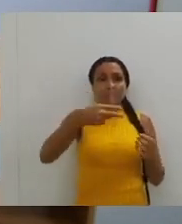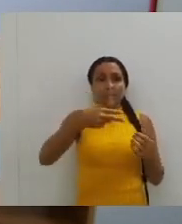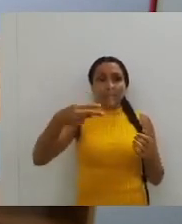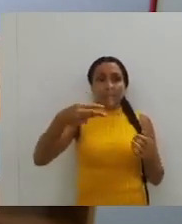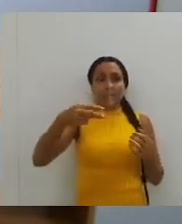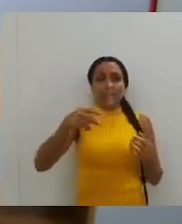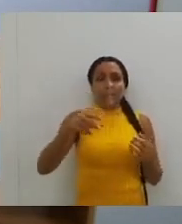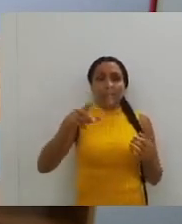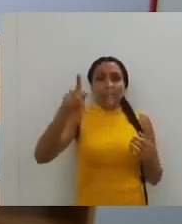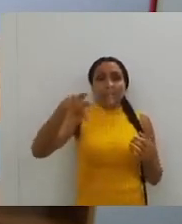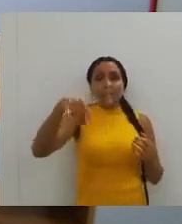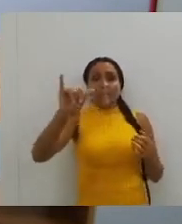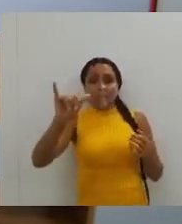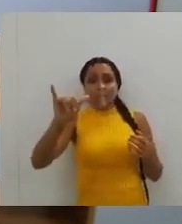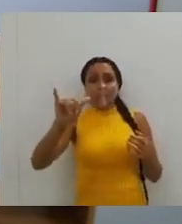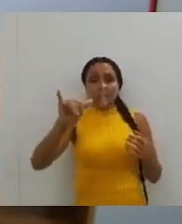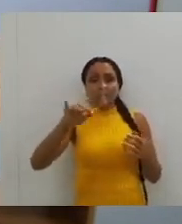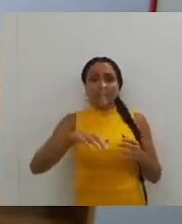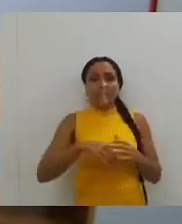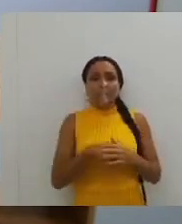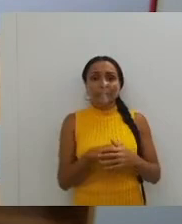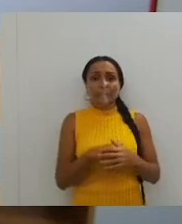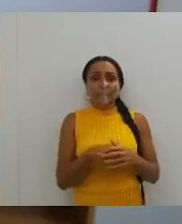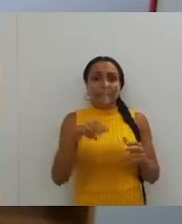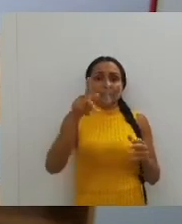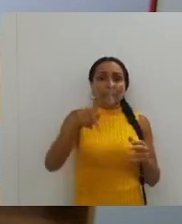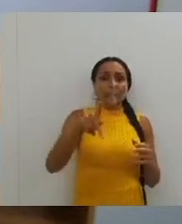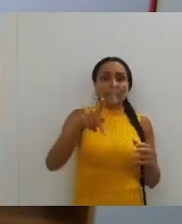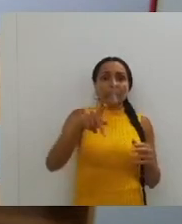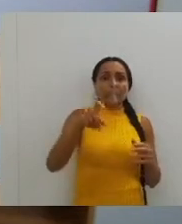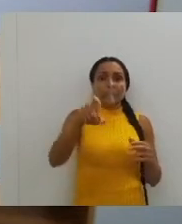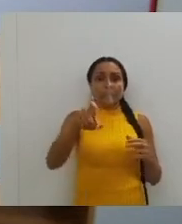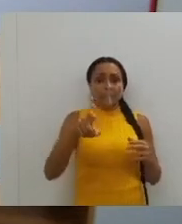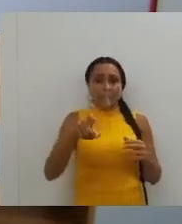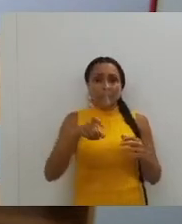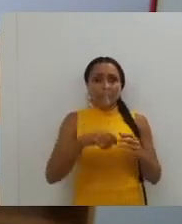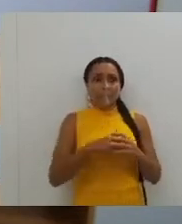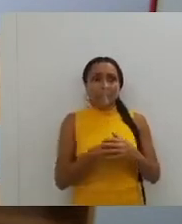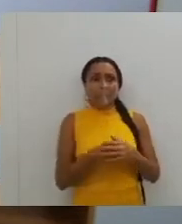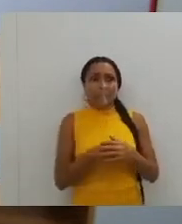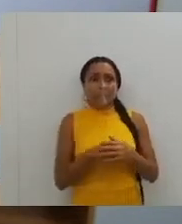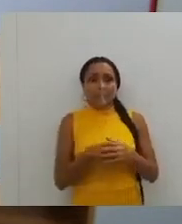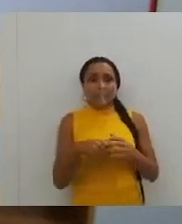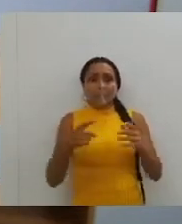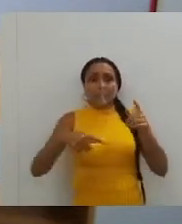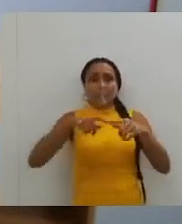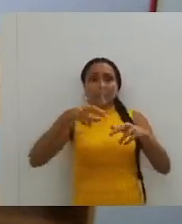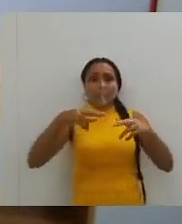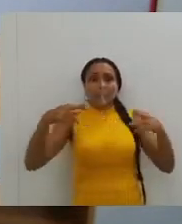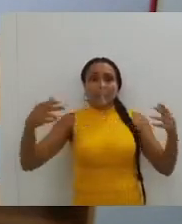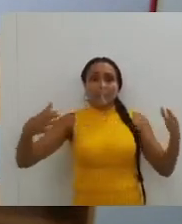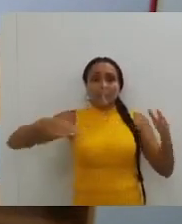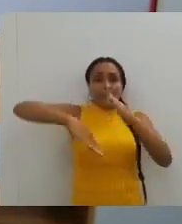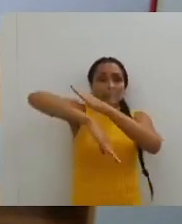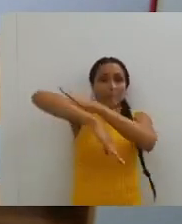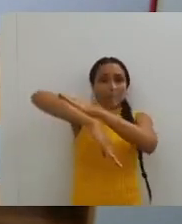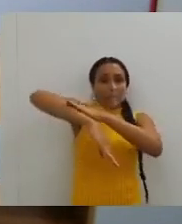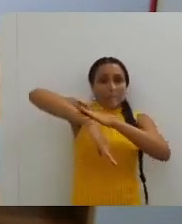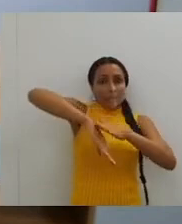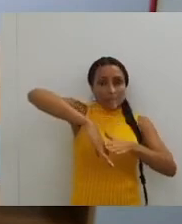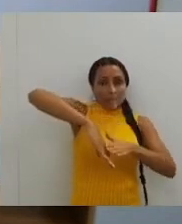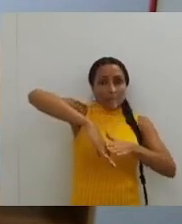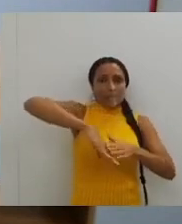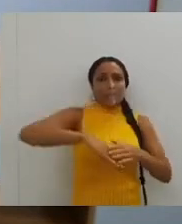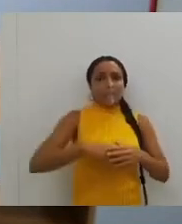Py. E a componente Px, ela é responsável pelo objeto descer o plano inclinado.